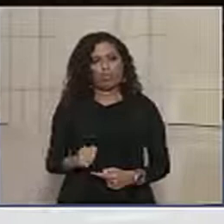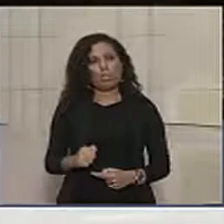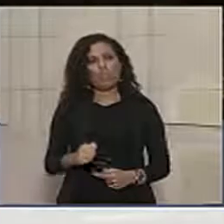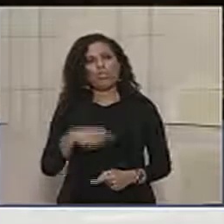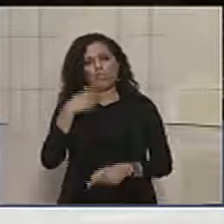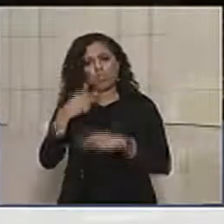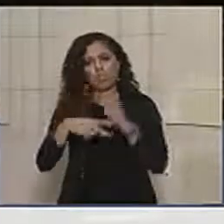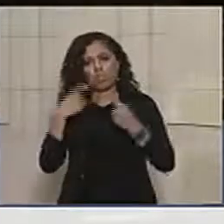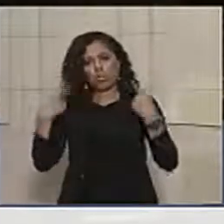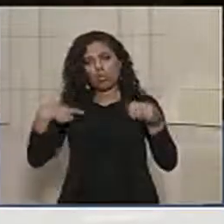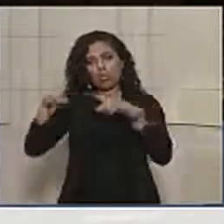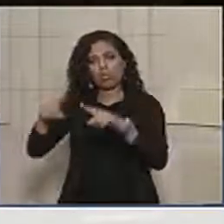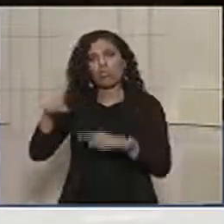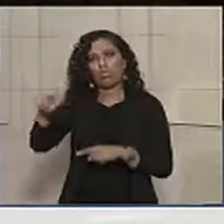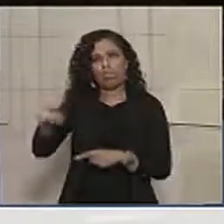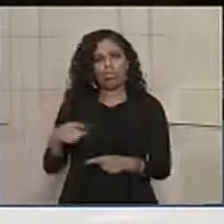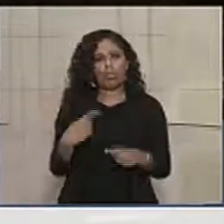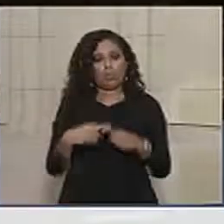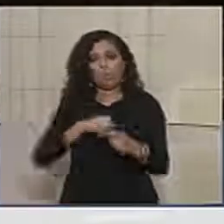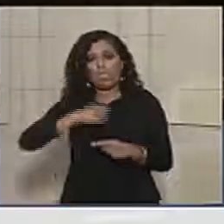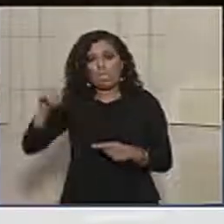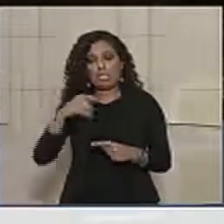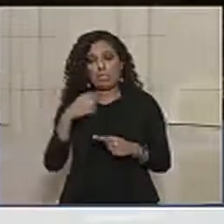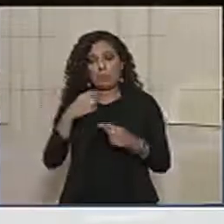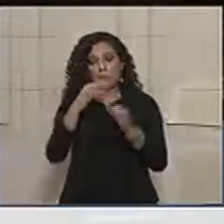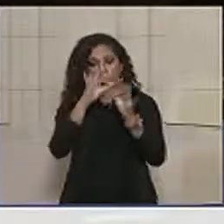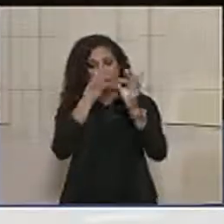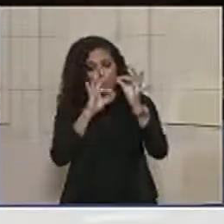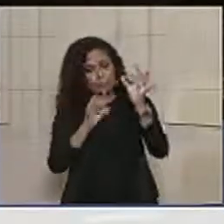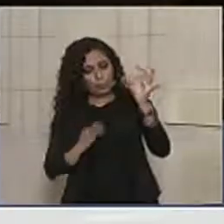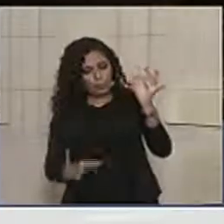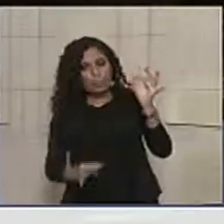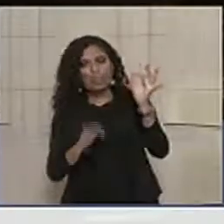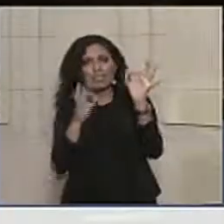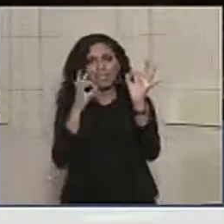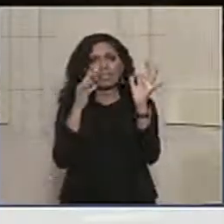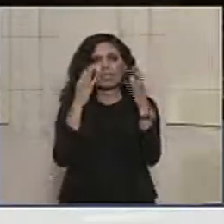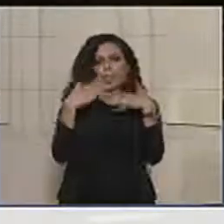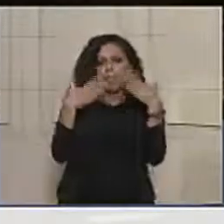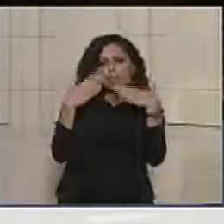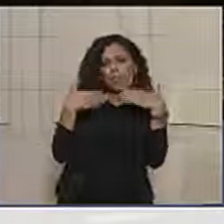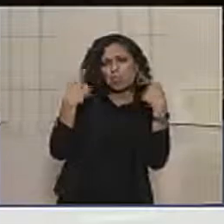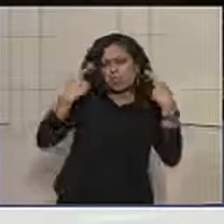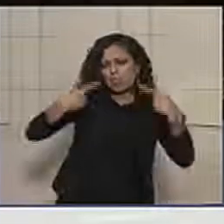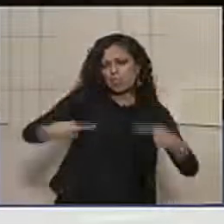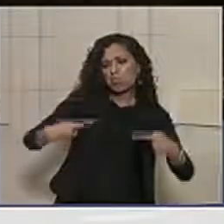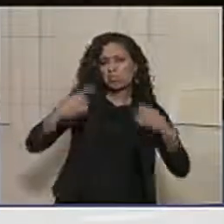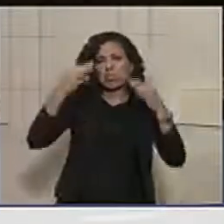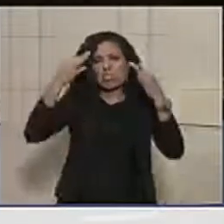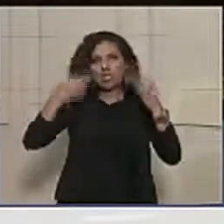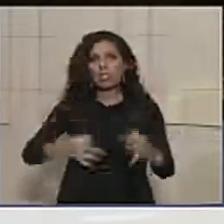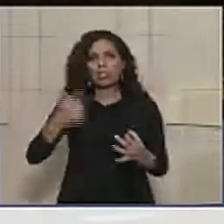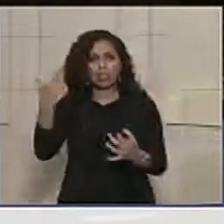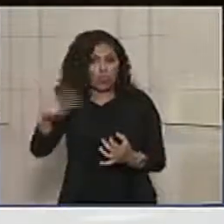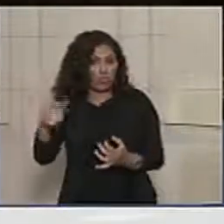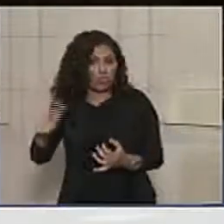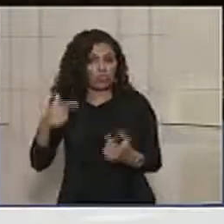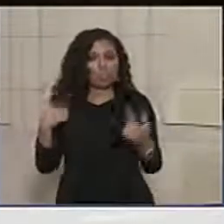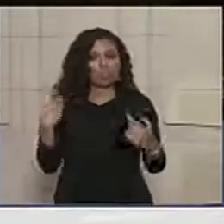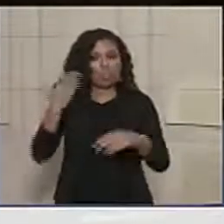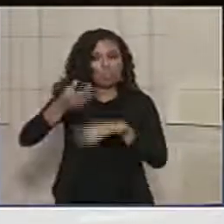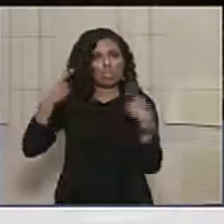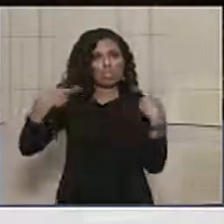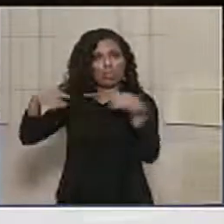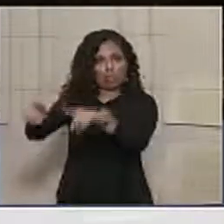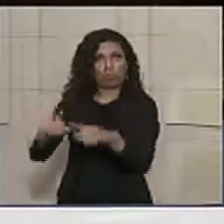sua honra. Porque quando não se tem argumentos dentro de uma conversa e de um debate democrático, a gente,